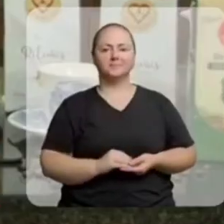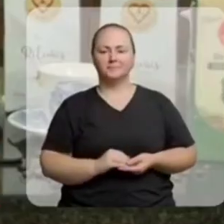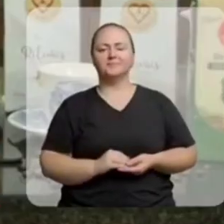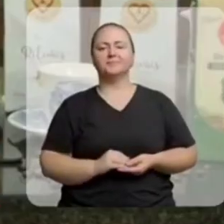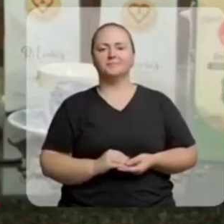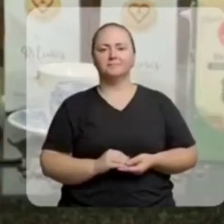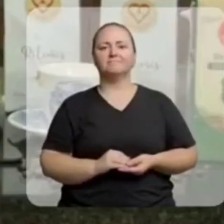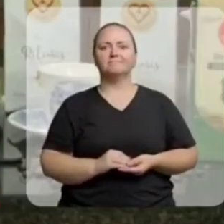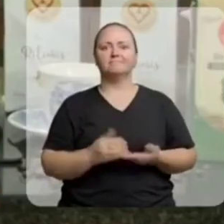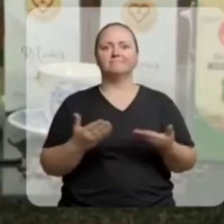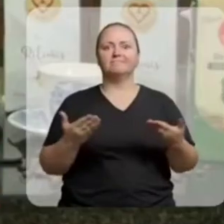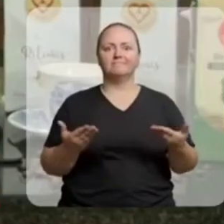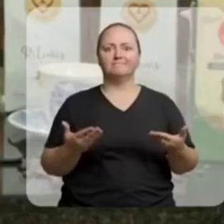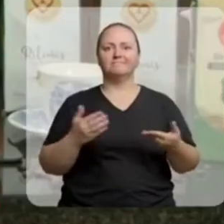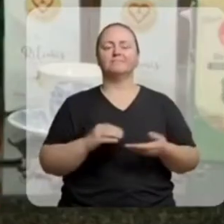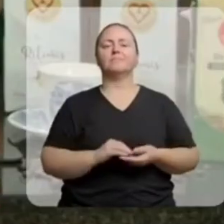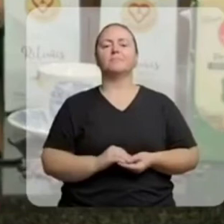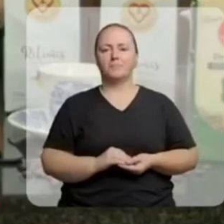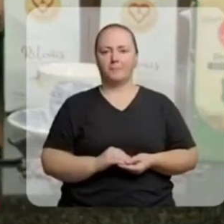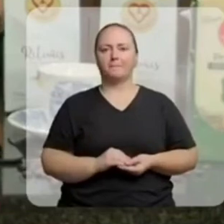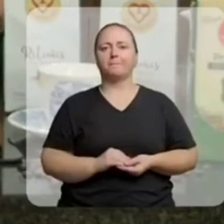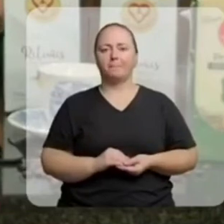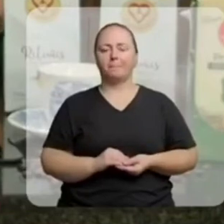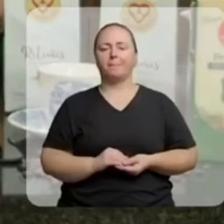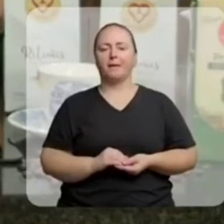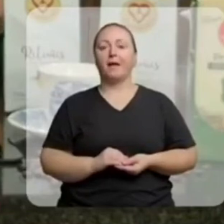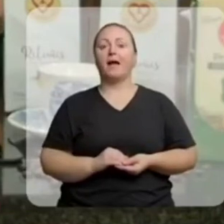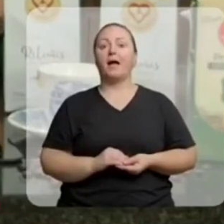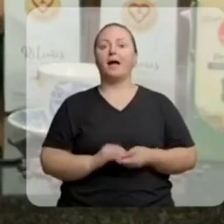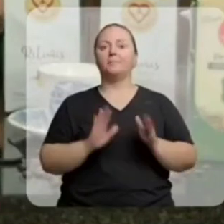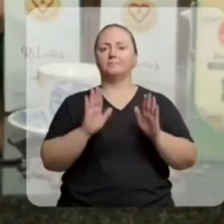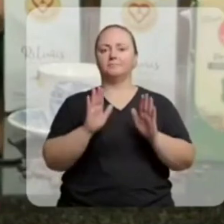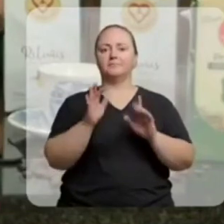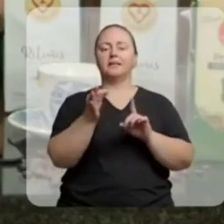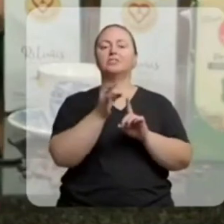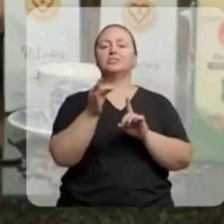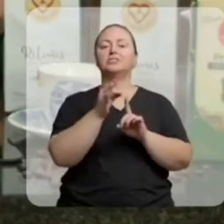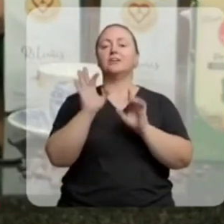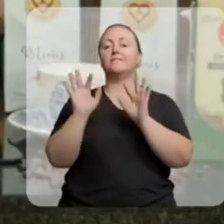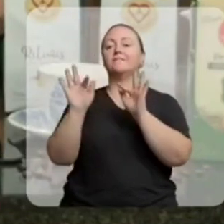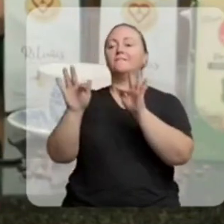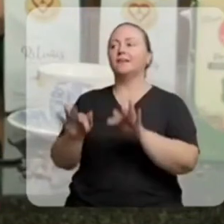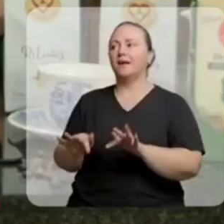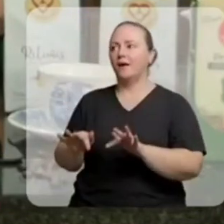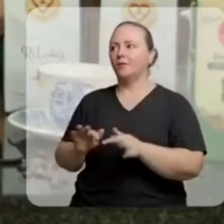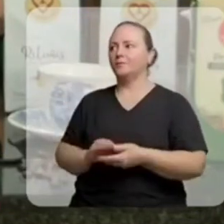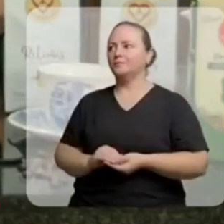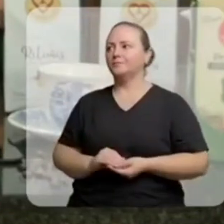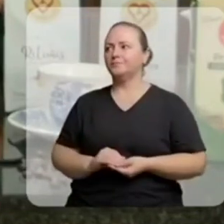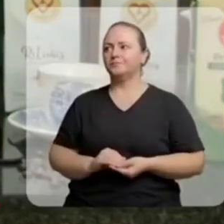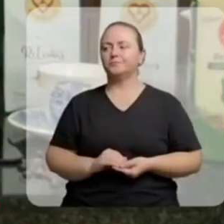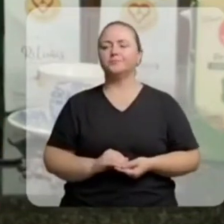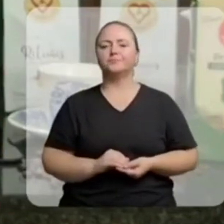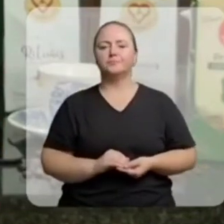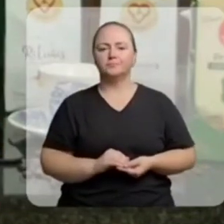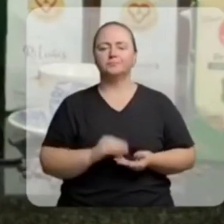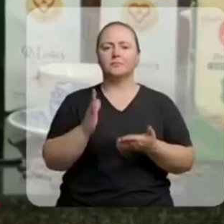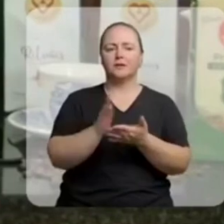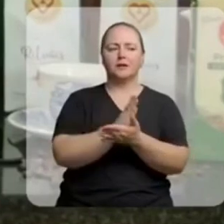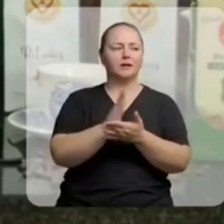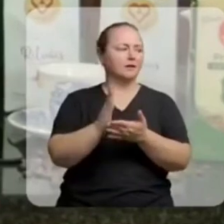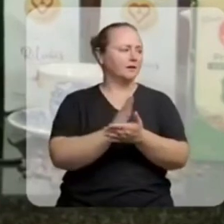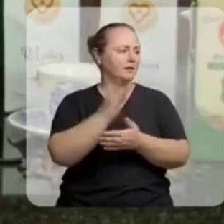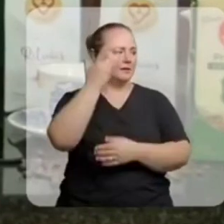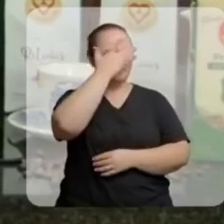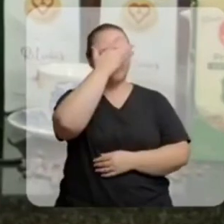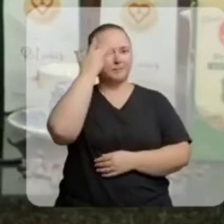Então tá, bom, realmente, né, para as últimas dicas então para fechar, né, muitas pessoas degustam